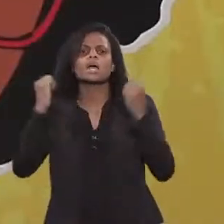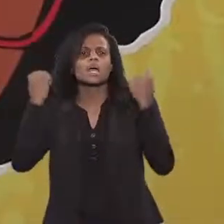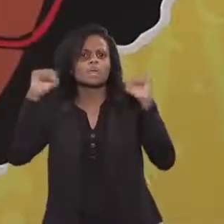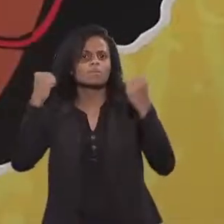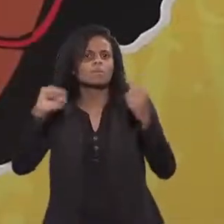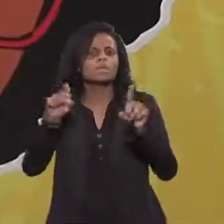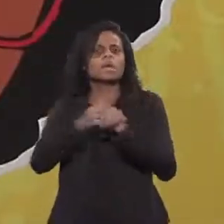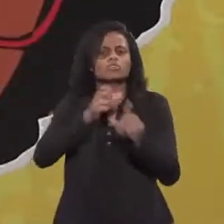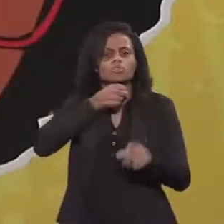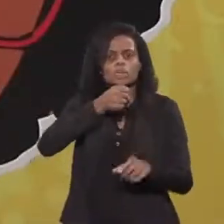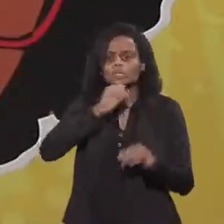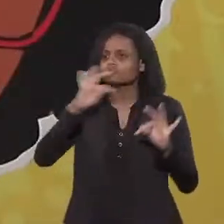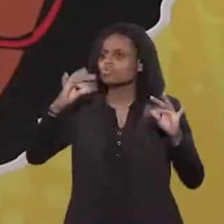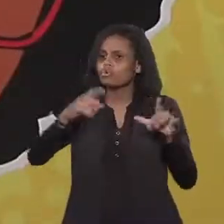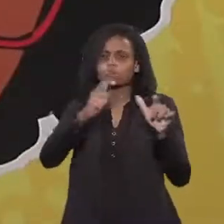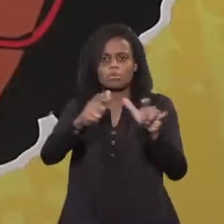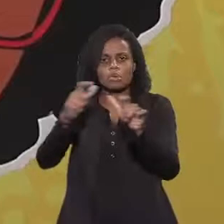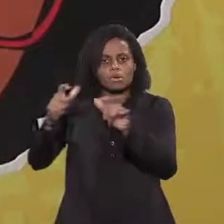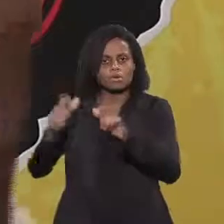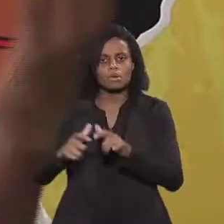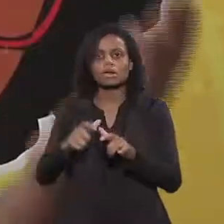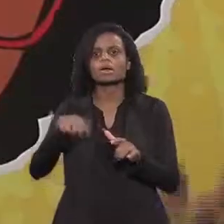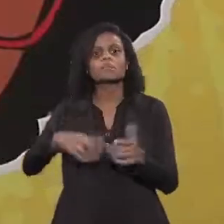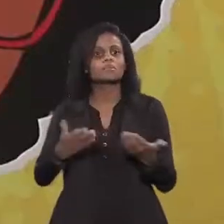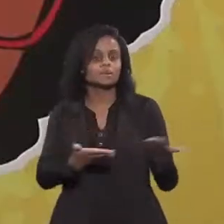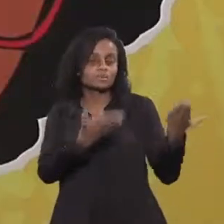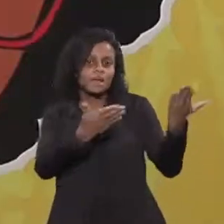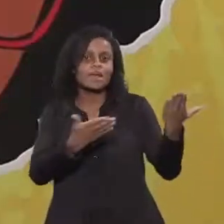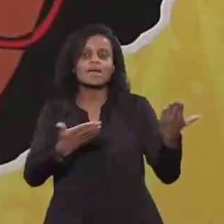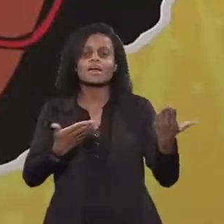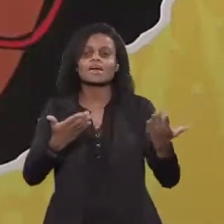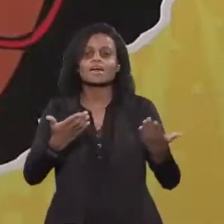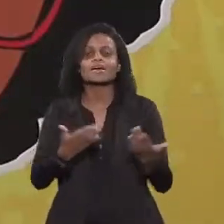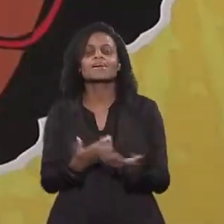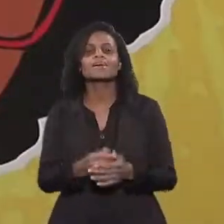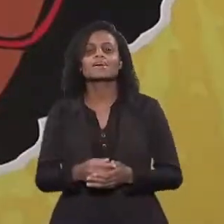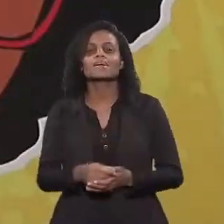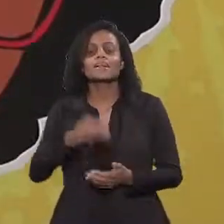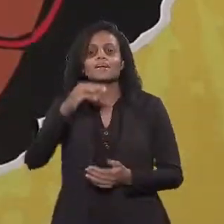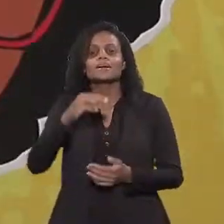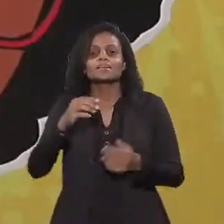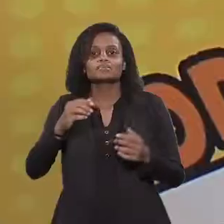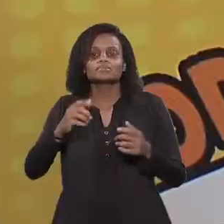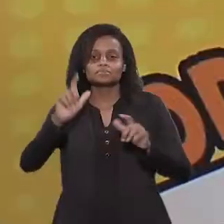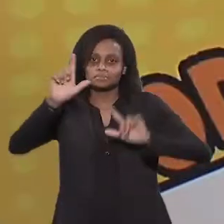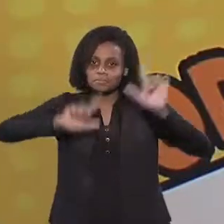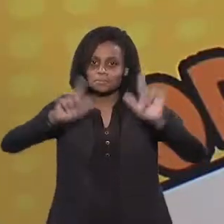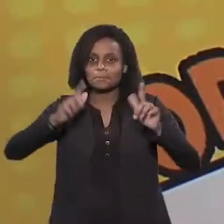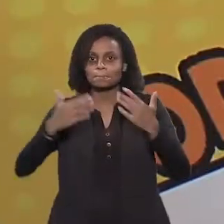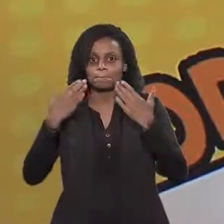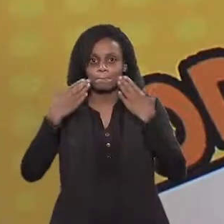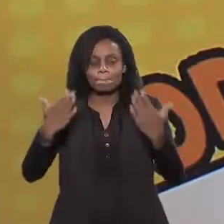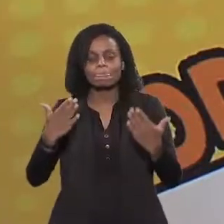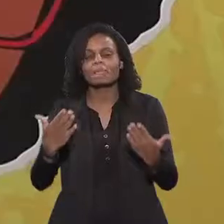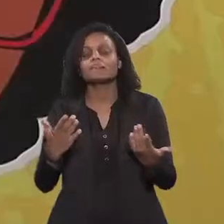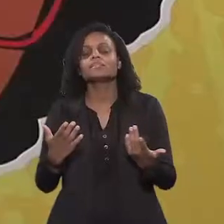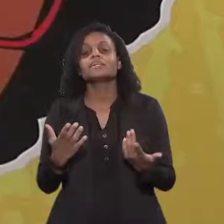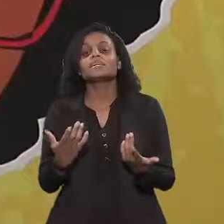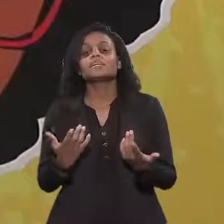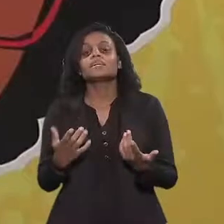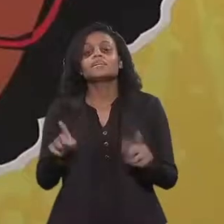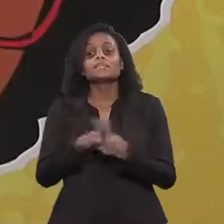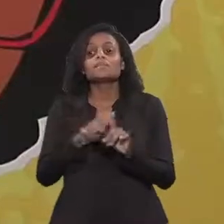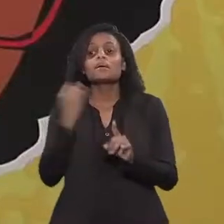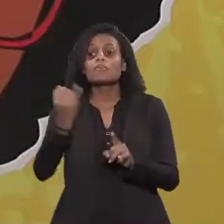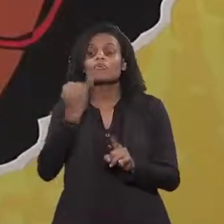né? A academia, o jornalismo, todos os espaços aqui, né? Também na figura da nossa apresentadora maravilhosa. E eu acho